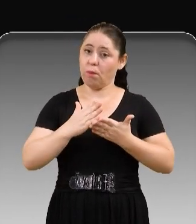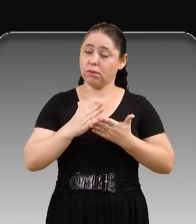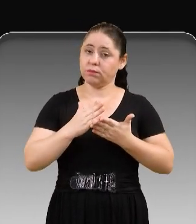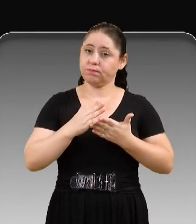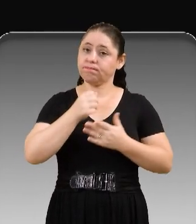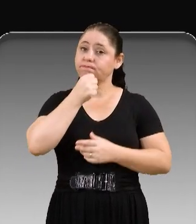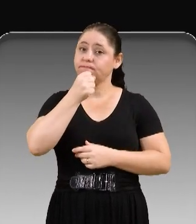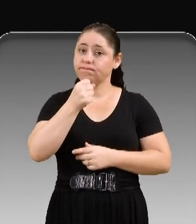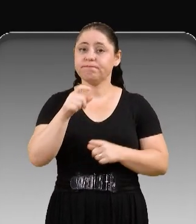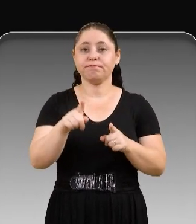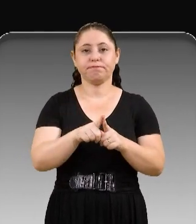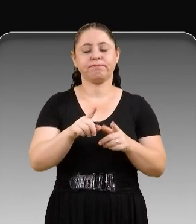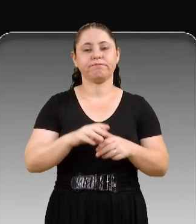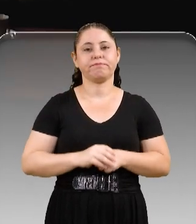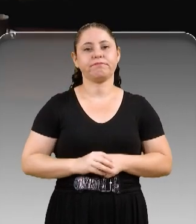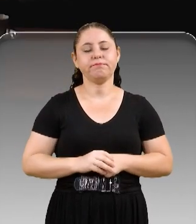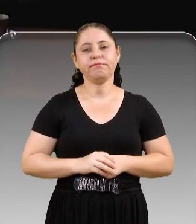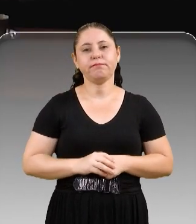início da entrevista,